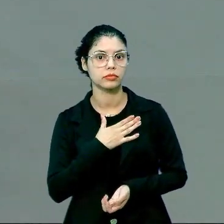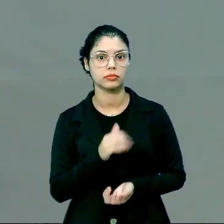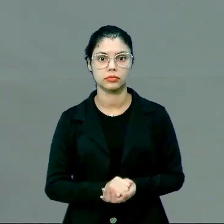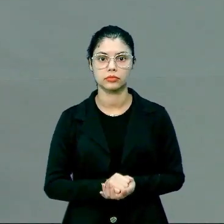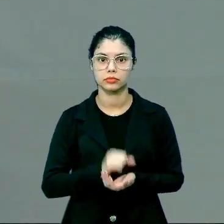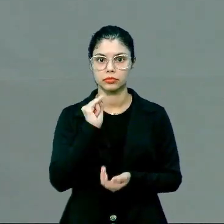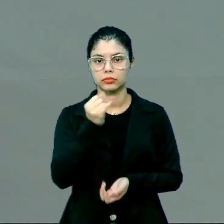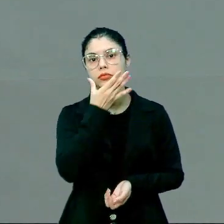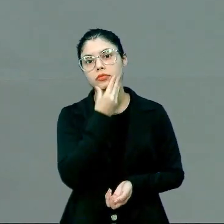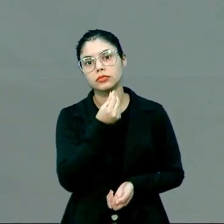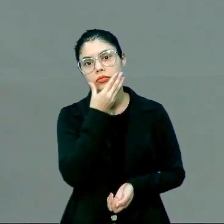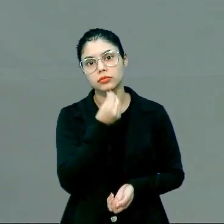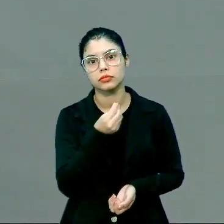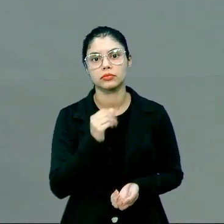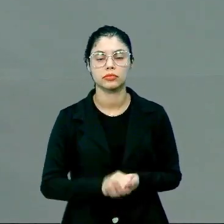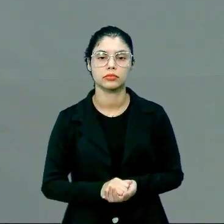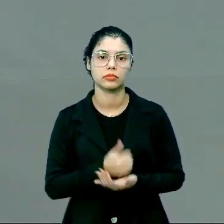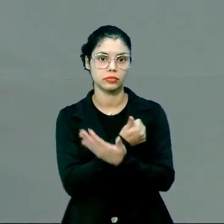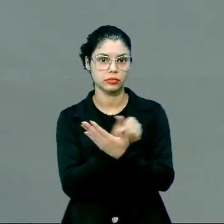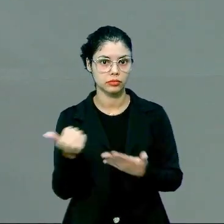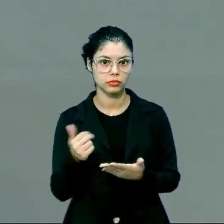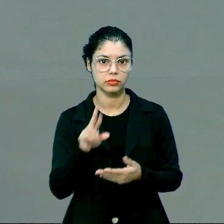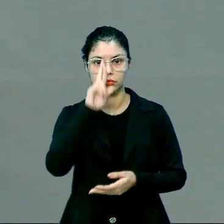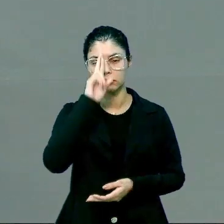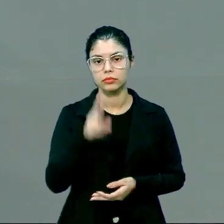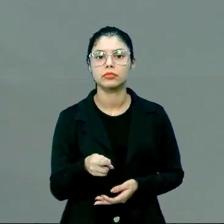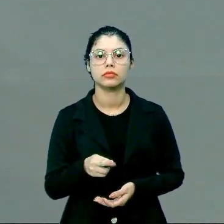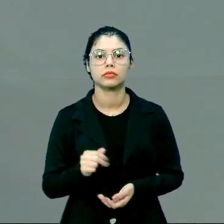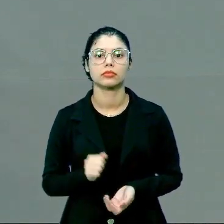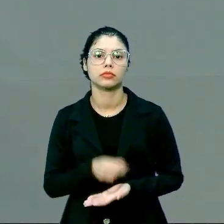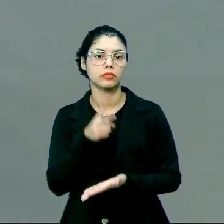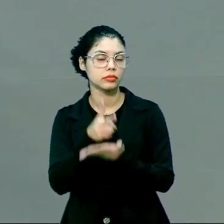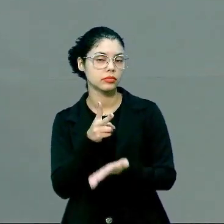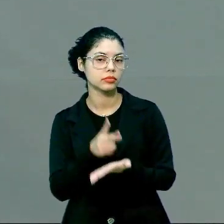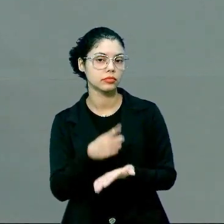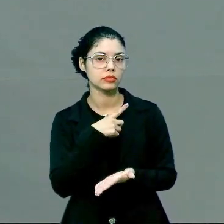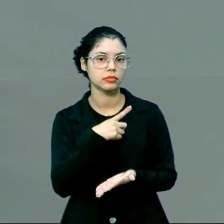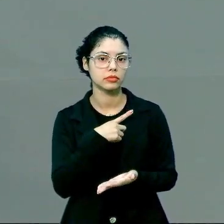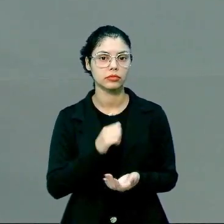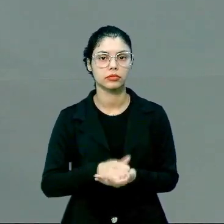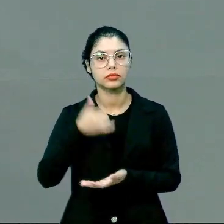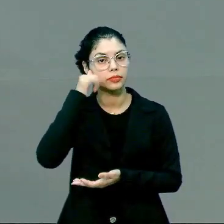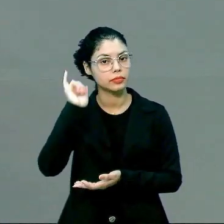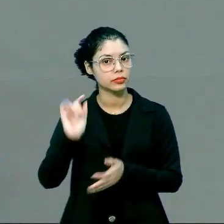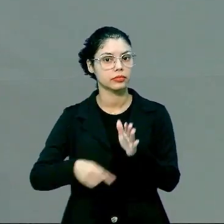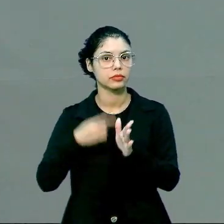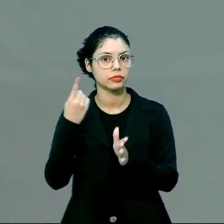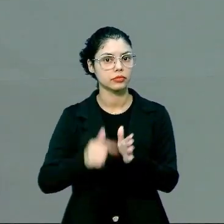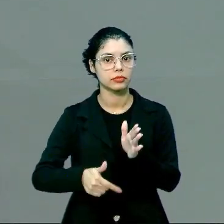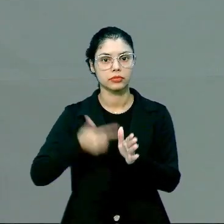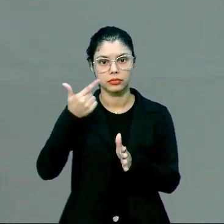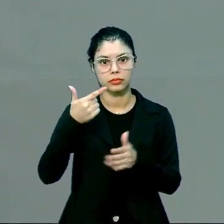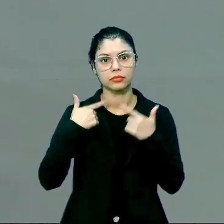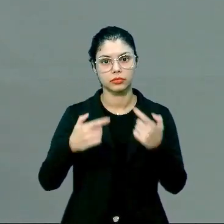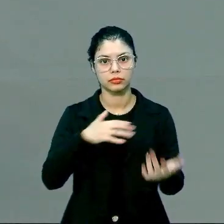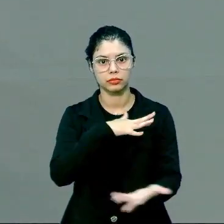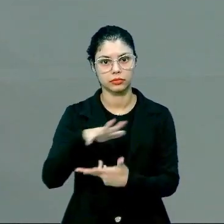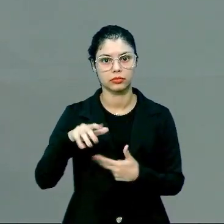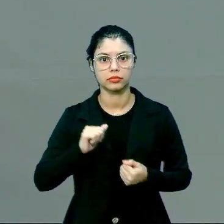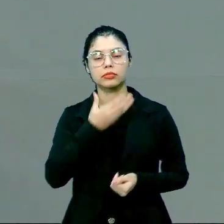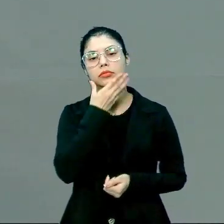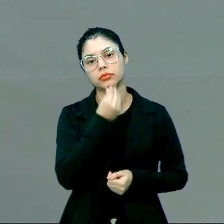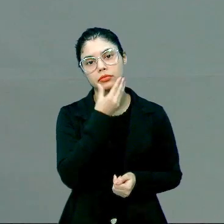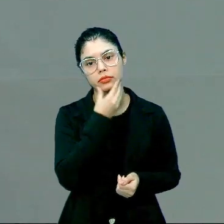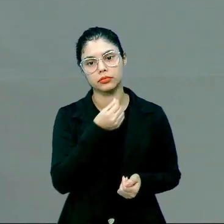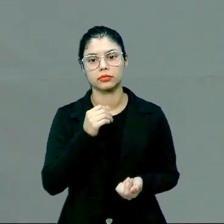que se os homens agissem pela razão, o tempo todo a gente teria evitado a Primeira e a Segunda Guerras Mundiais se o